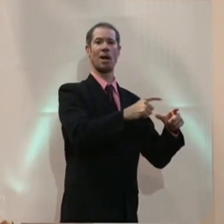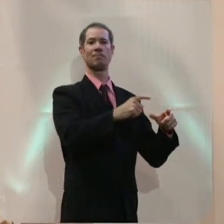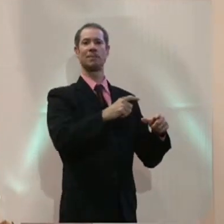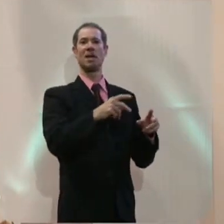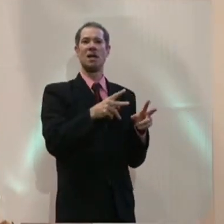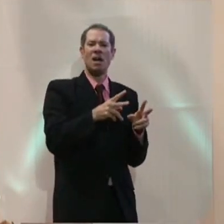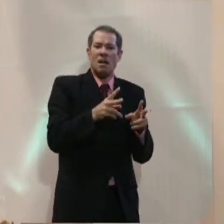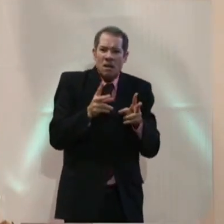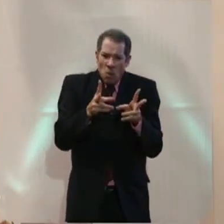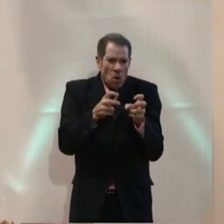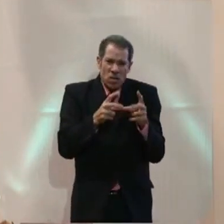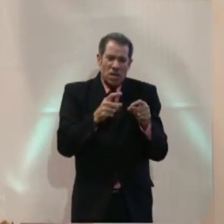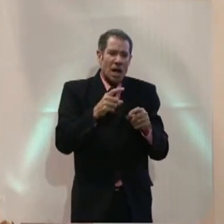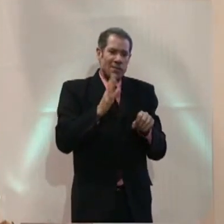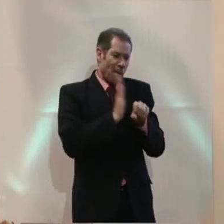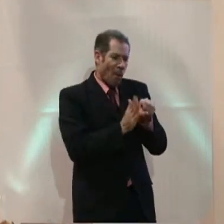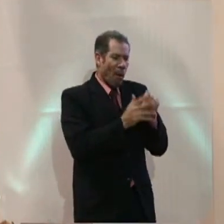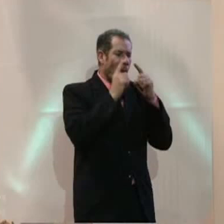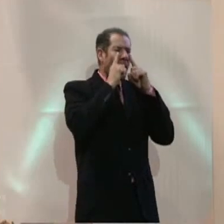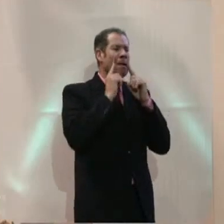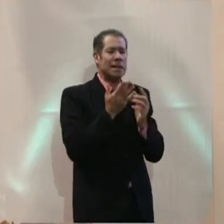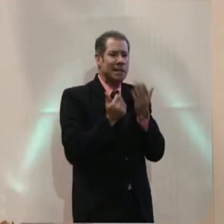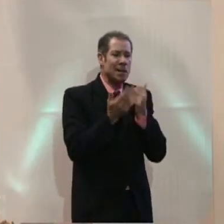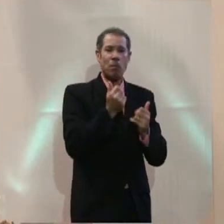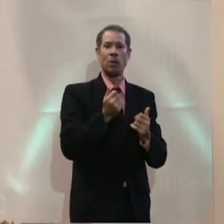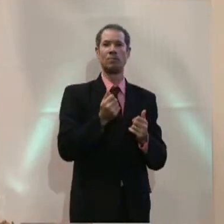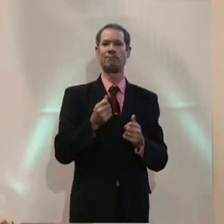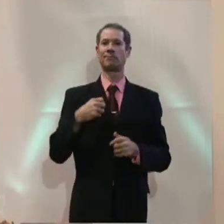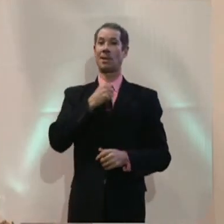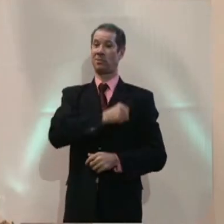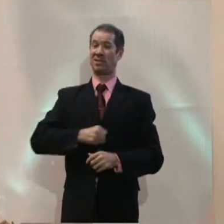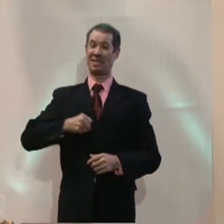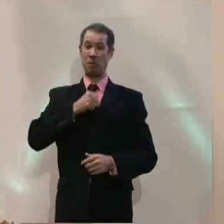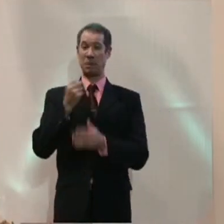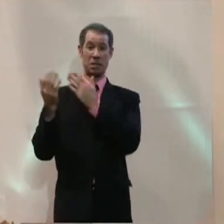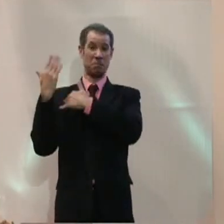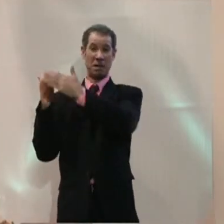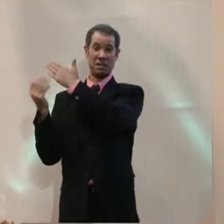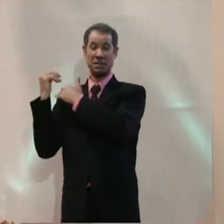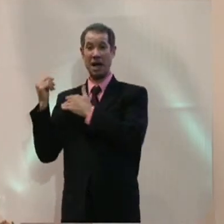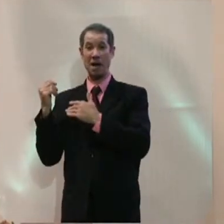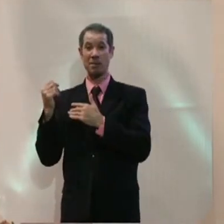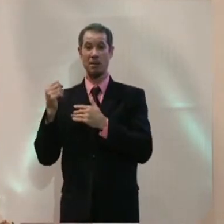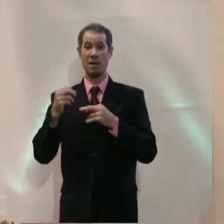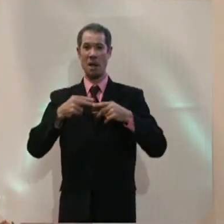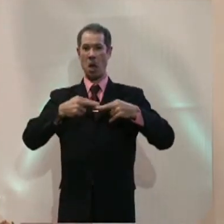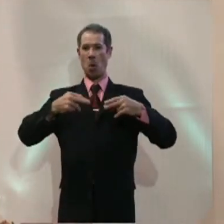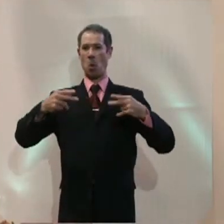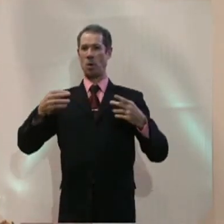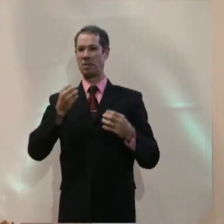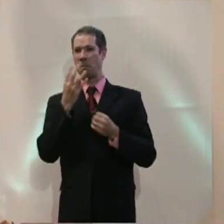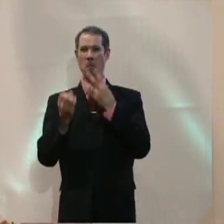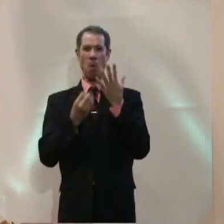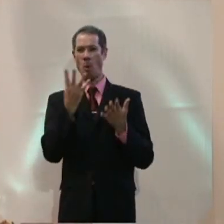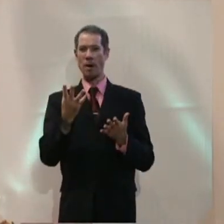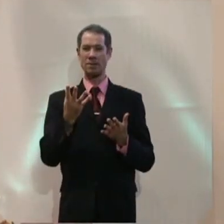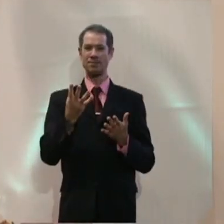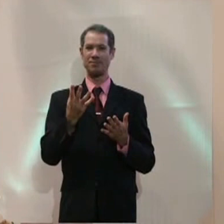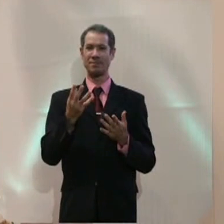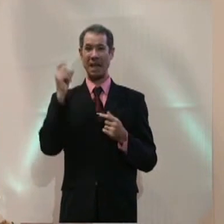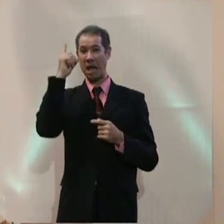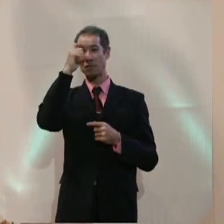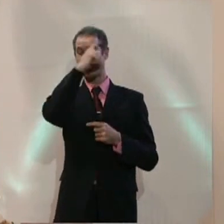enxergavam cebolas. Sabe que essa é uma das coisas quando a gente tem saudade do passado, porque a gente só enxerga as coisas boas e a gente não enxerga